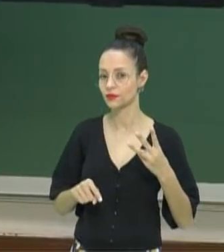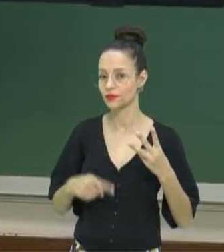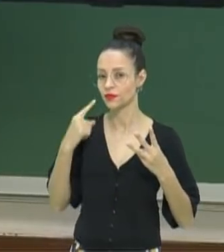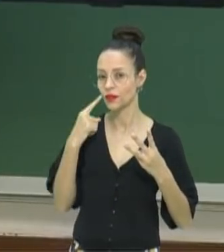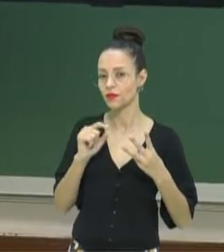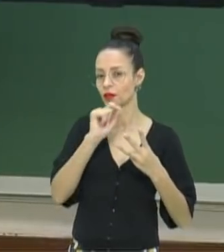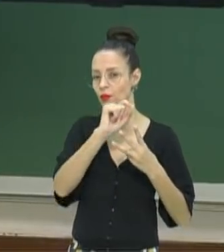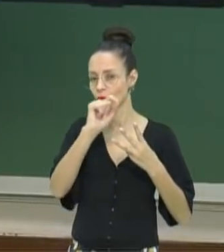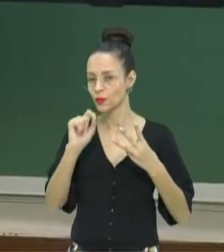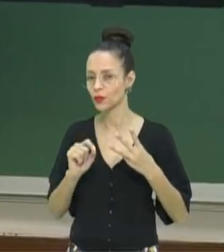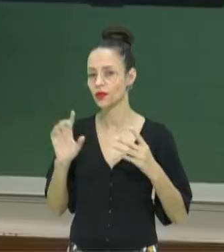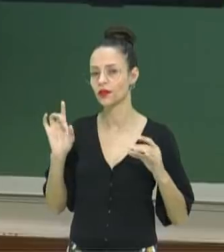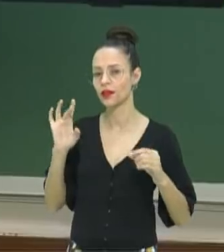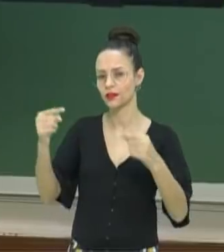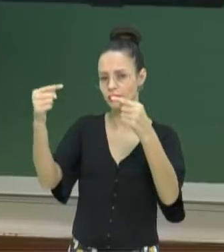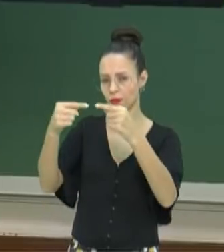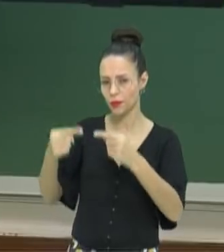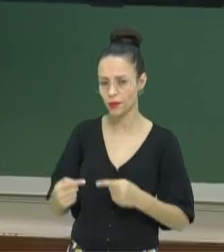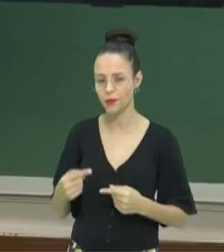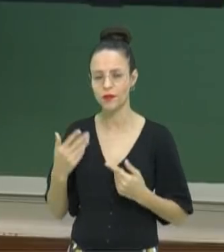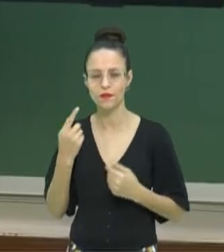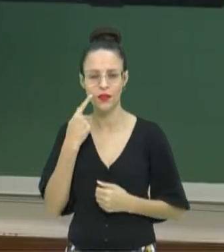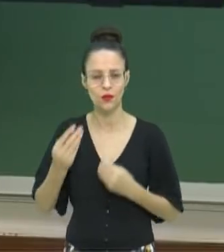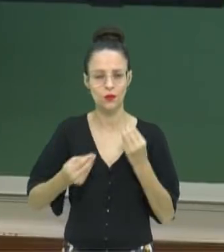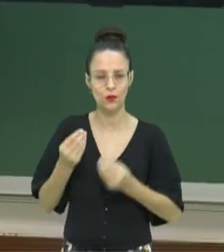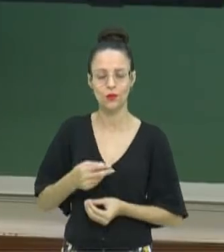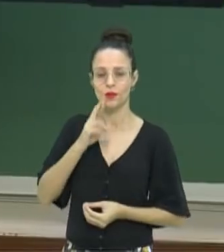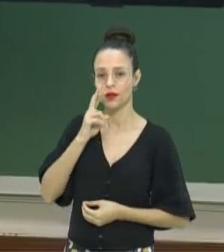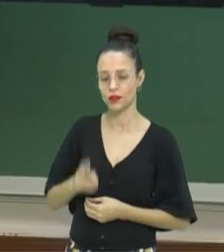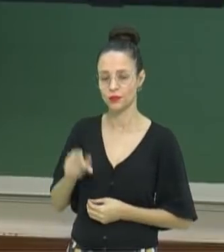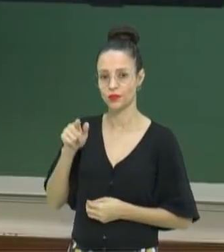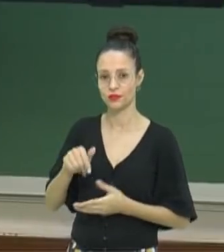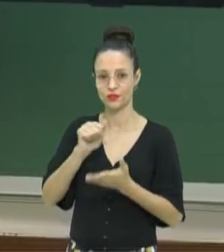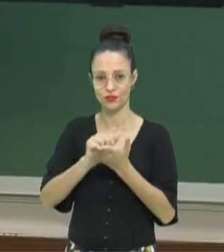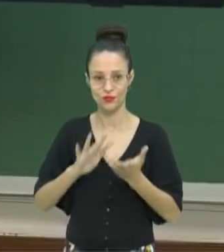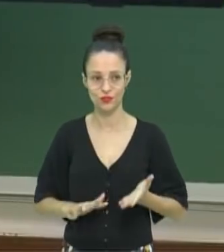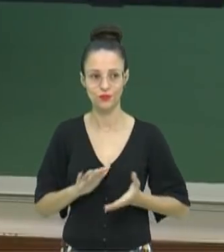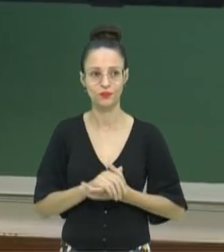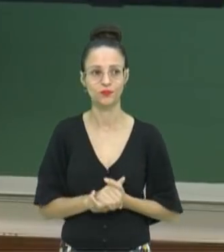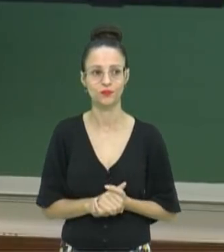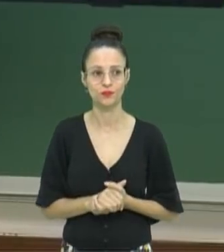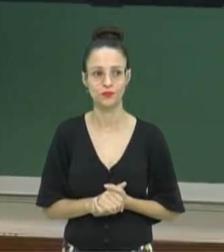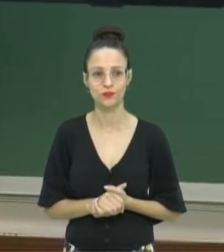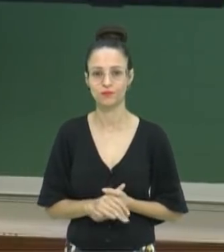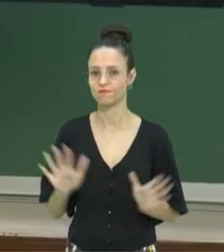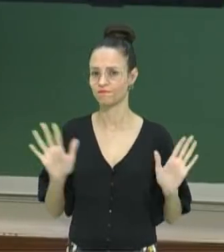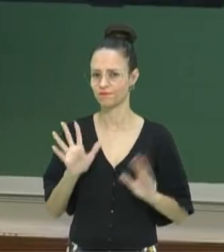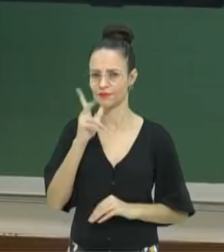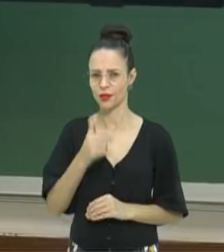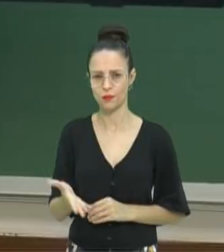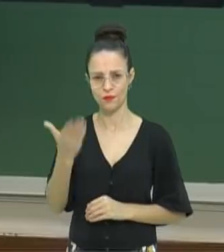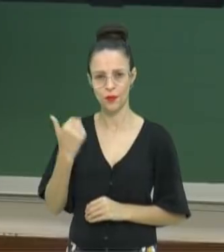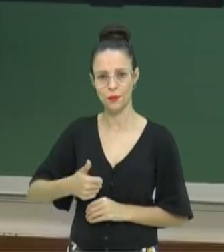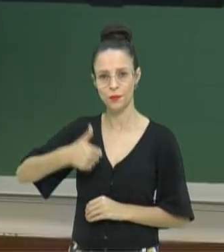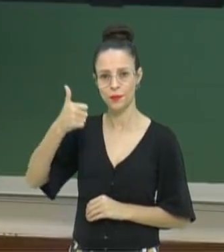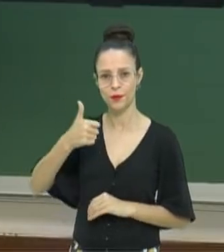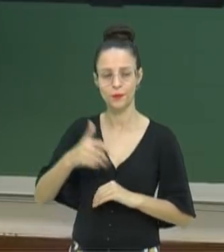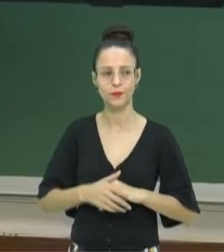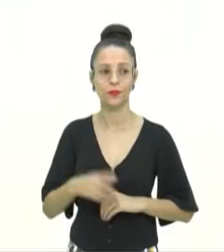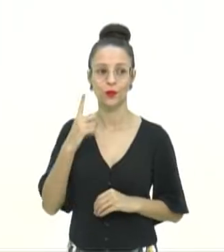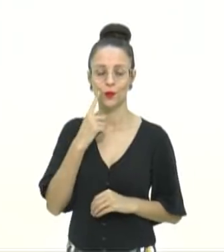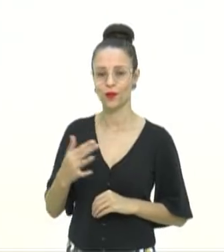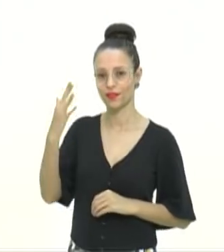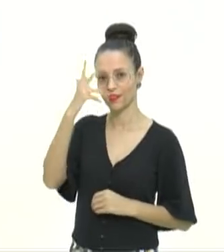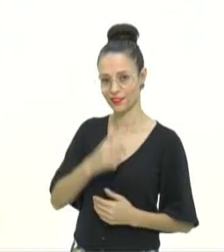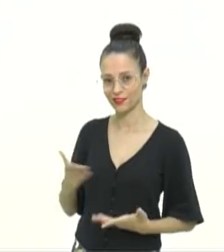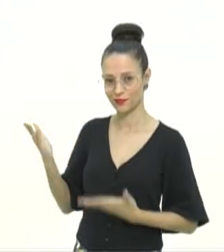ver qual se encaixa em cada situação para a gente resolver esses exercícios. Sem demora, vamos lá para o primeiro. Olha que